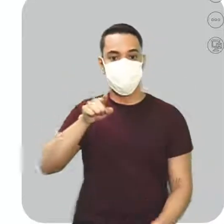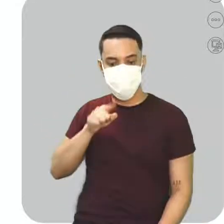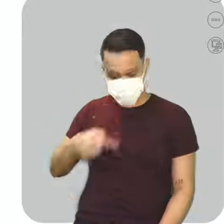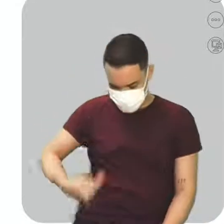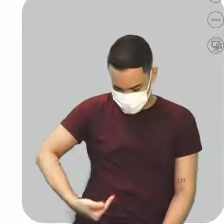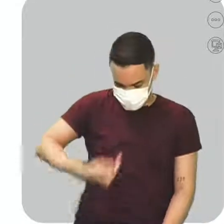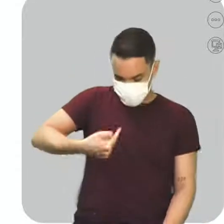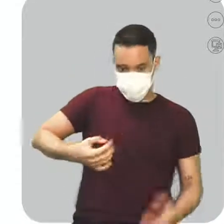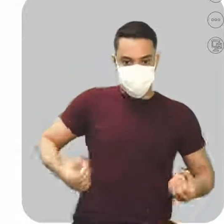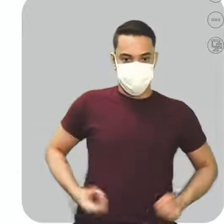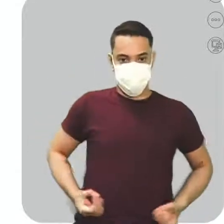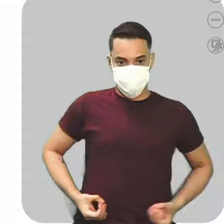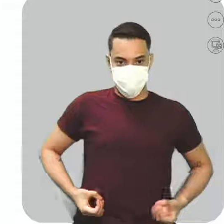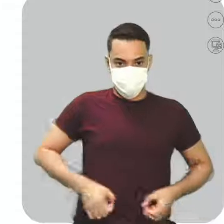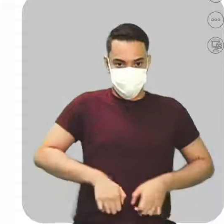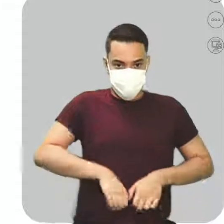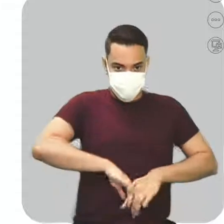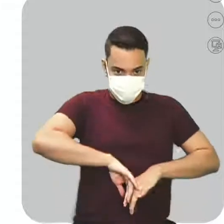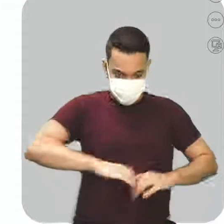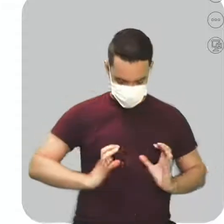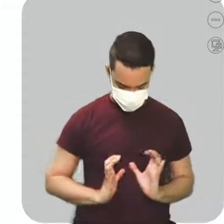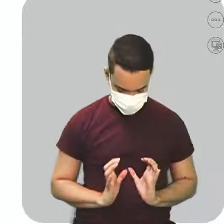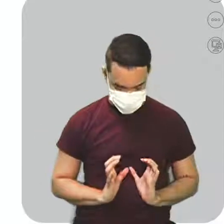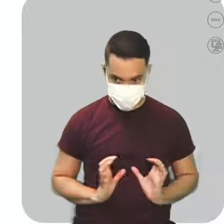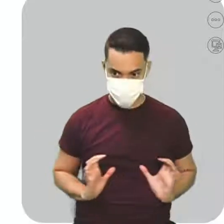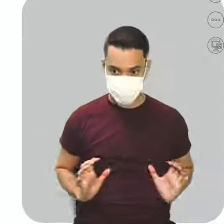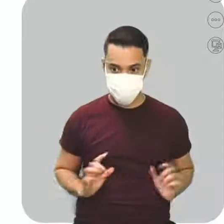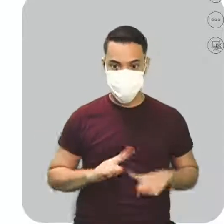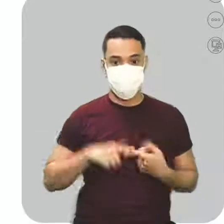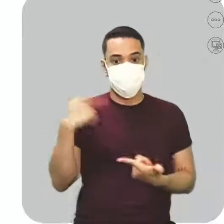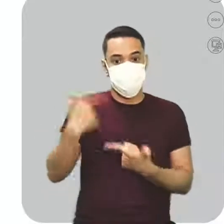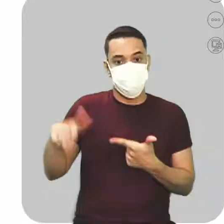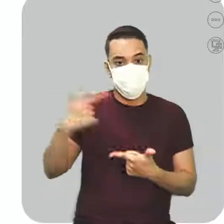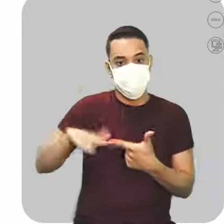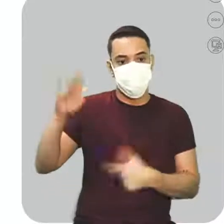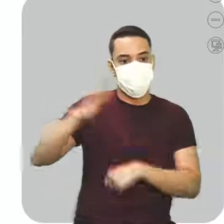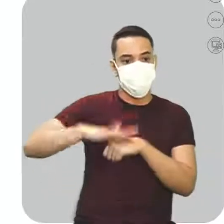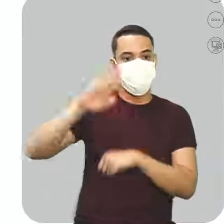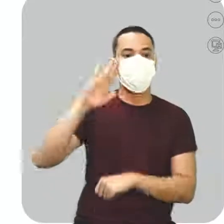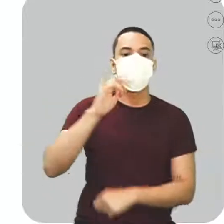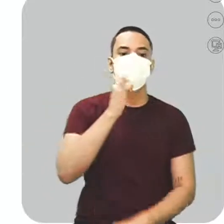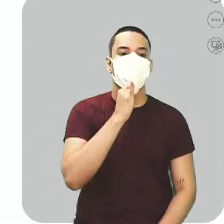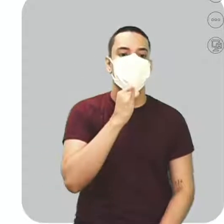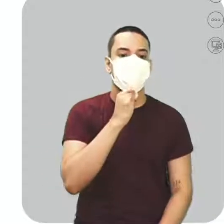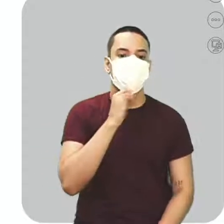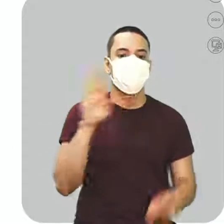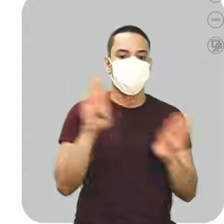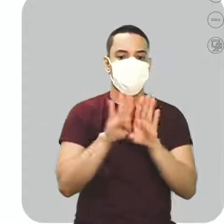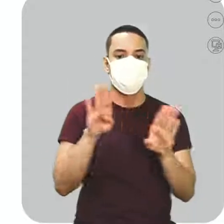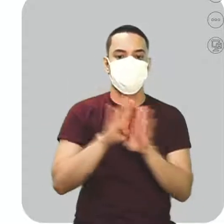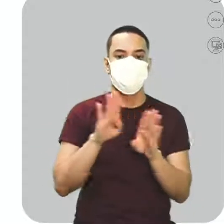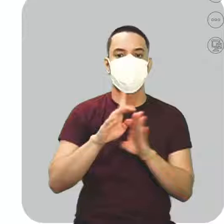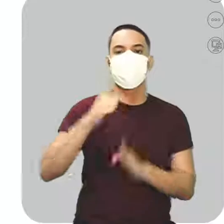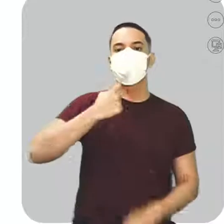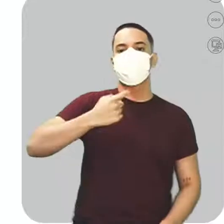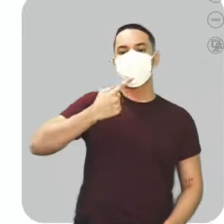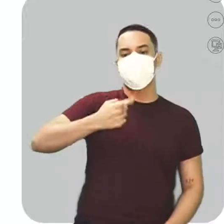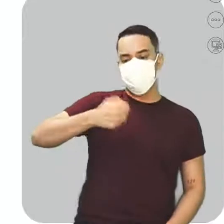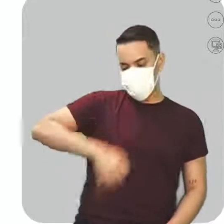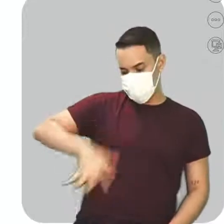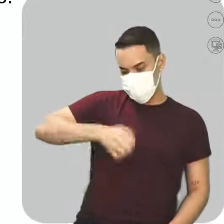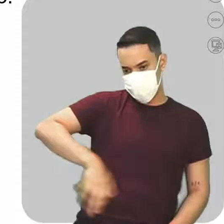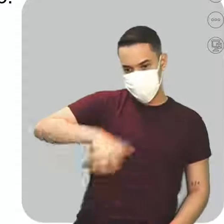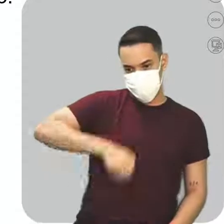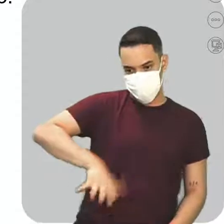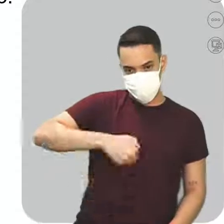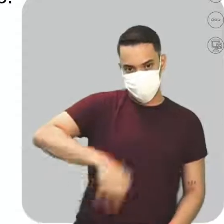o útero ou causar problemas maiores, como a hemorragia.